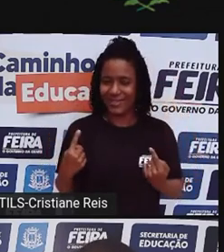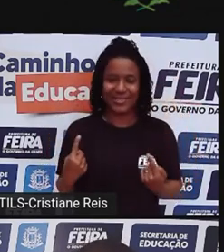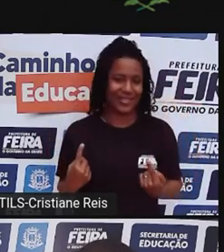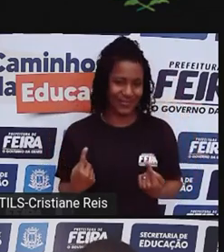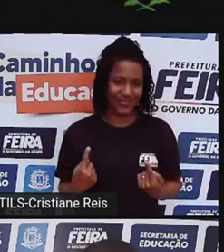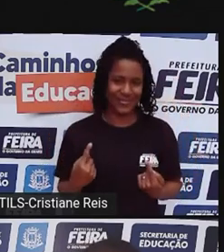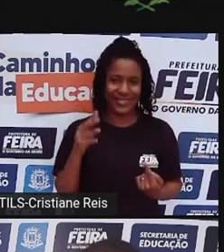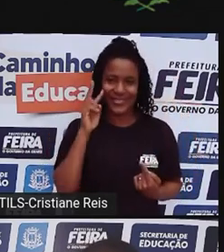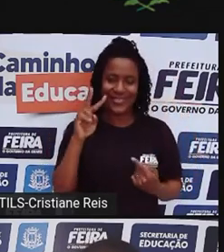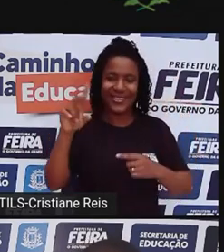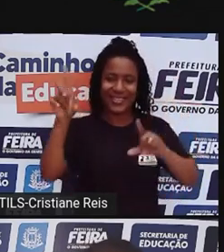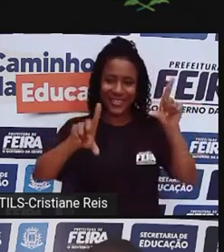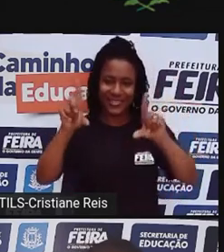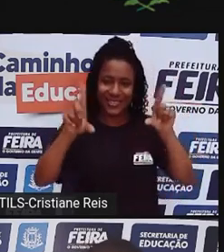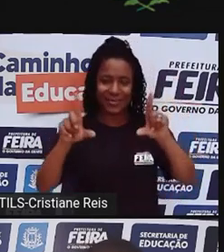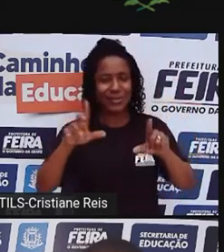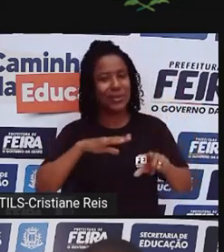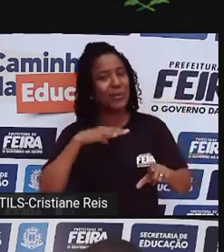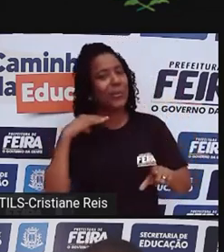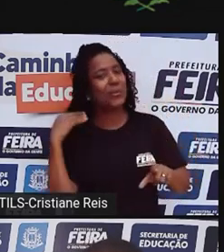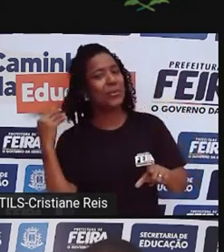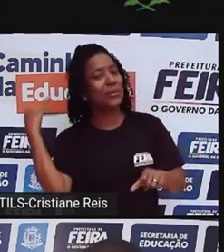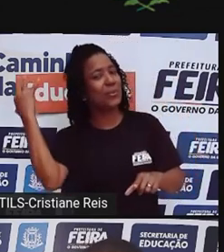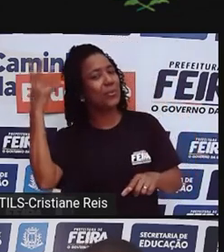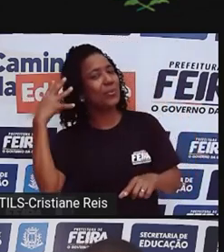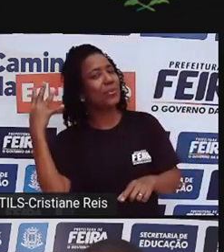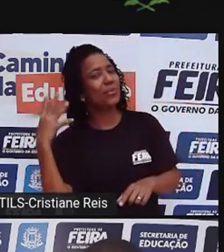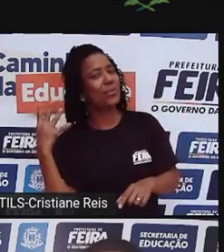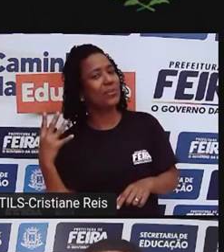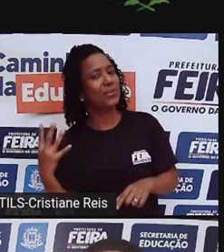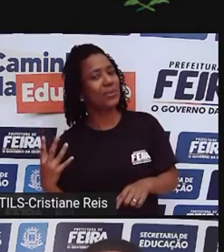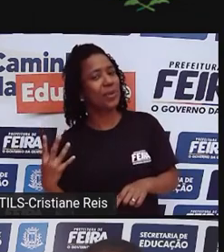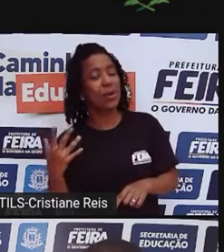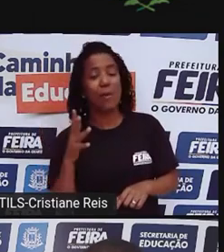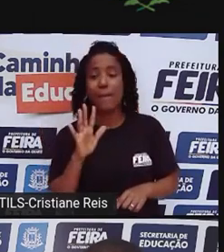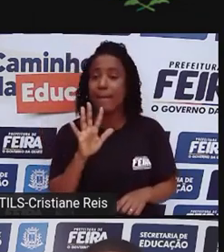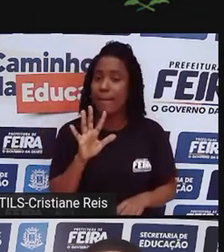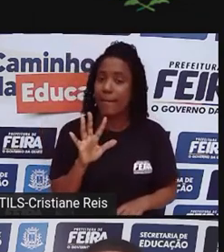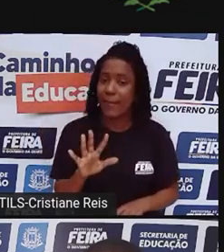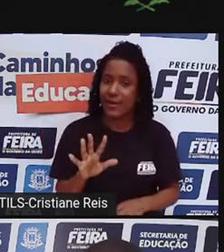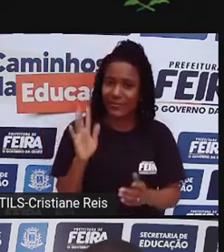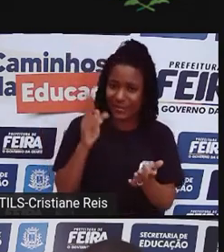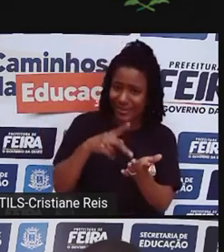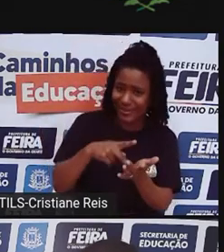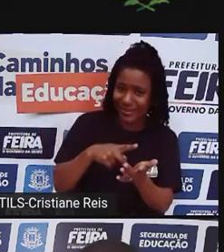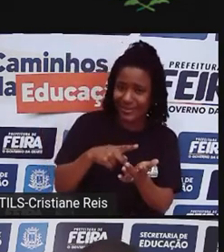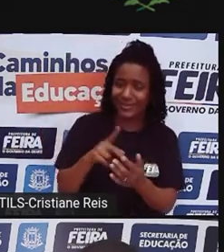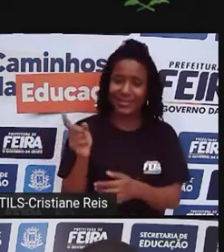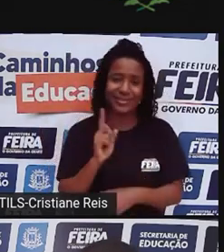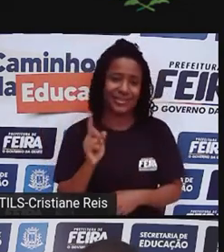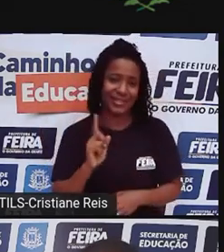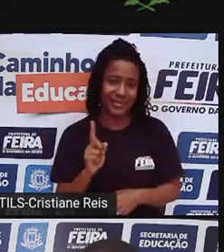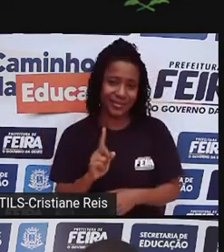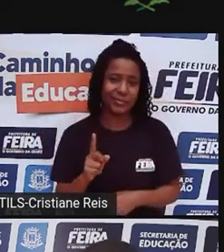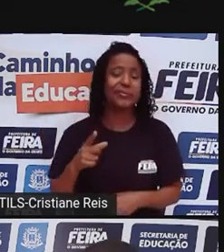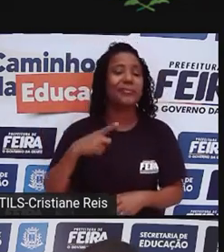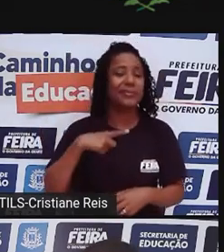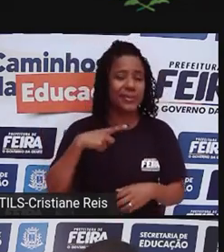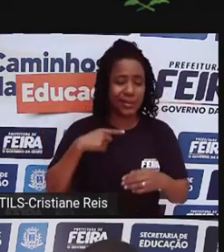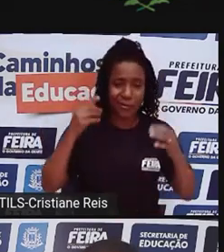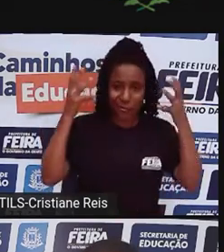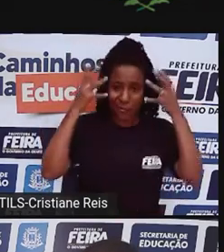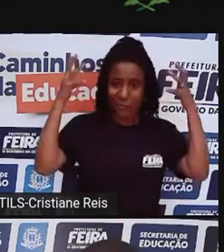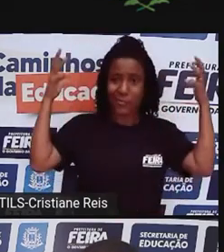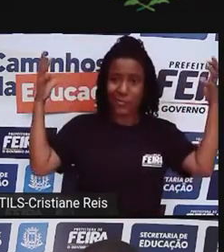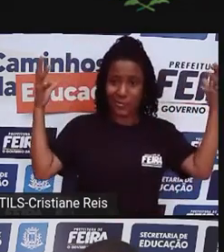Então, as pessoas, elas começaram a ver e querer aquilo, mas não é verdade. O nosso cabelo, ele tem frizz, o nosso cabelo, ele tem volume,